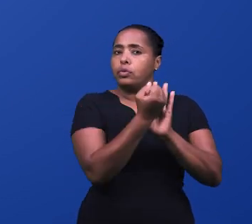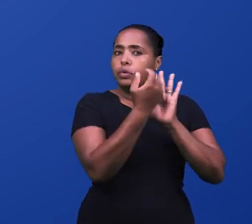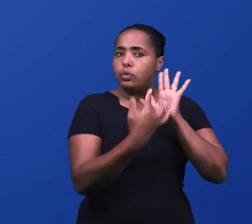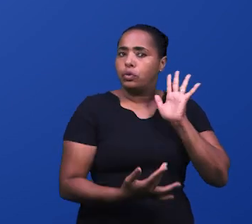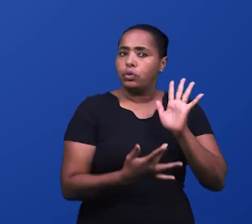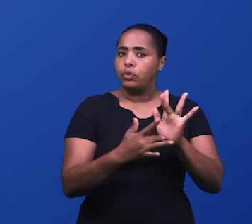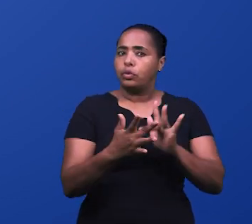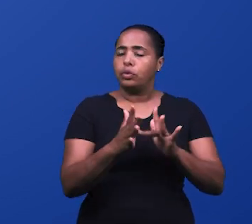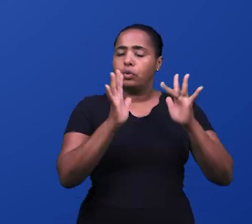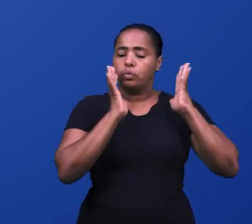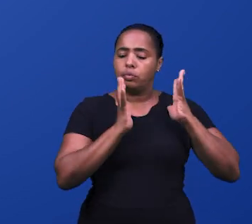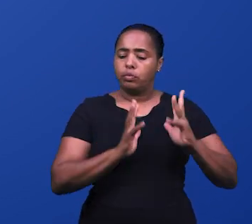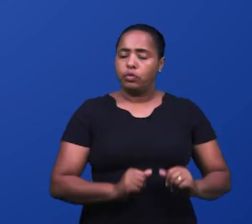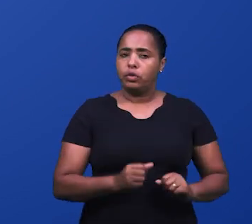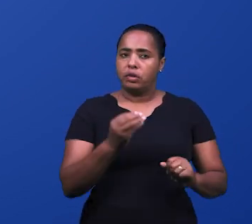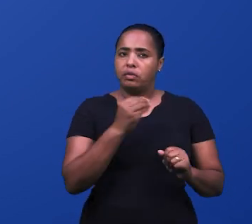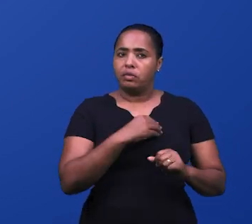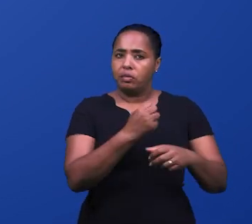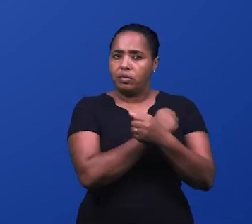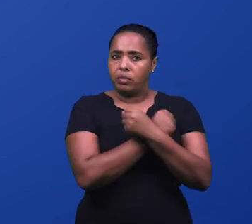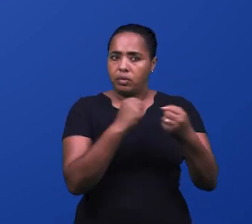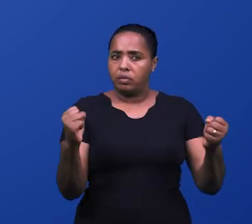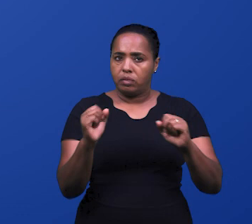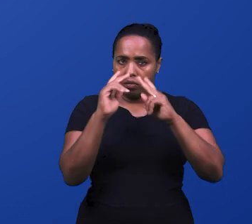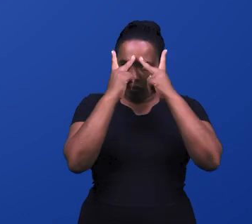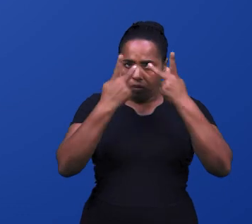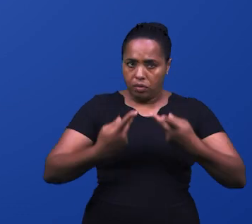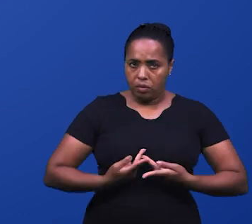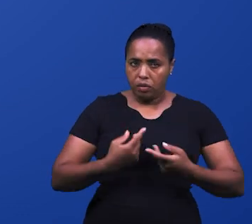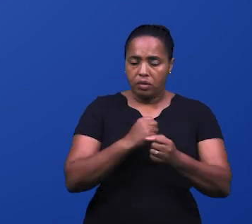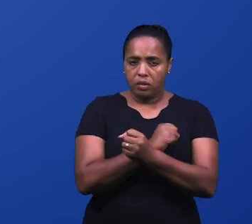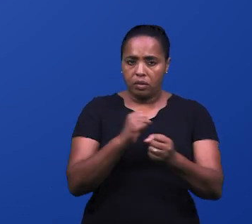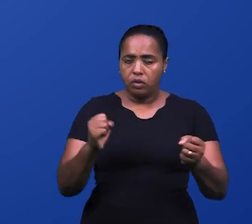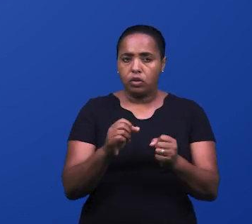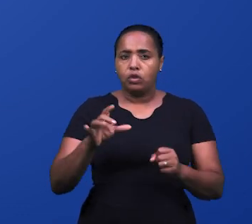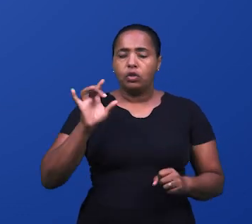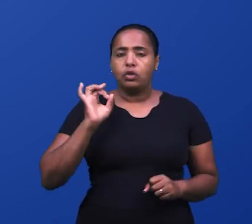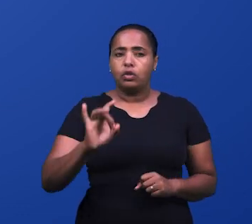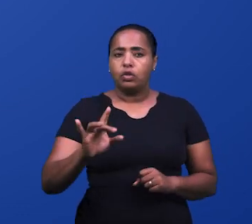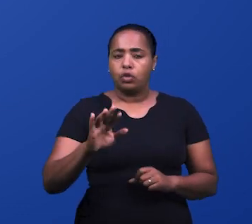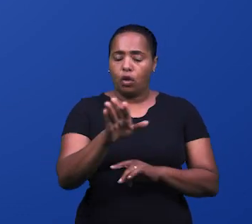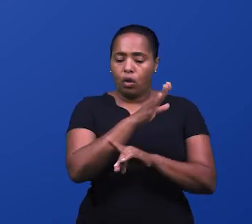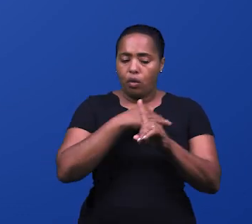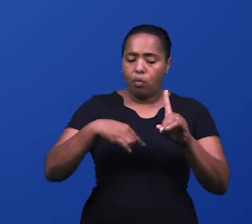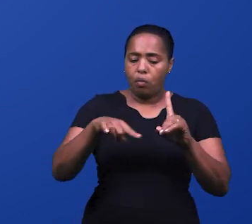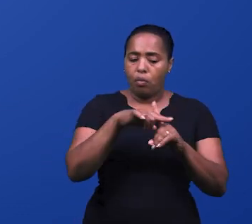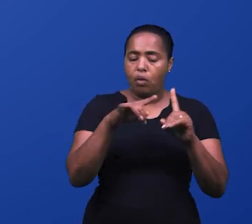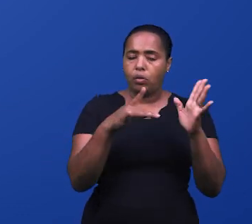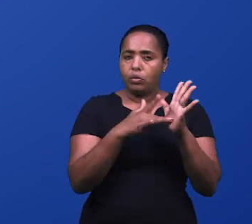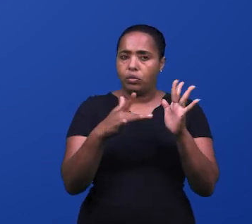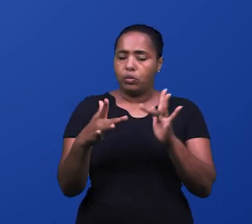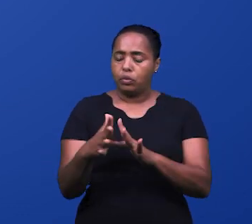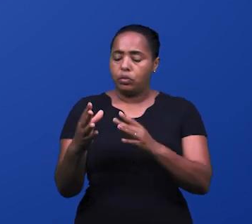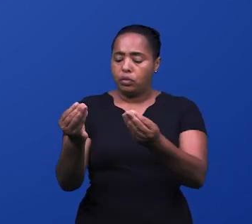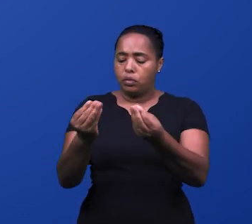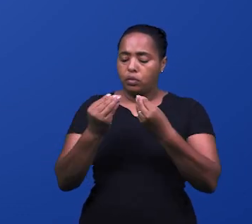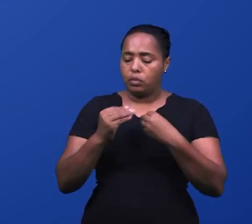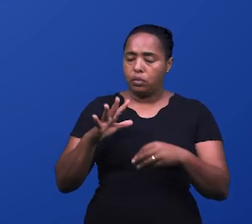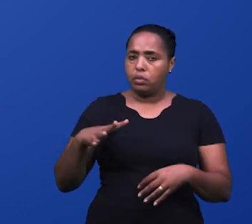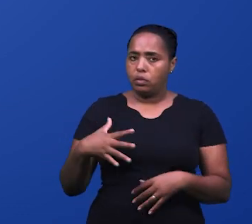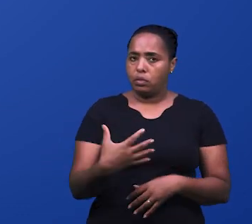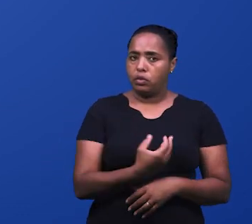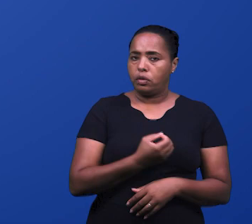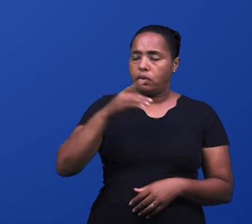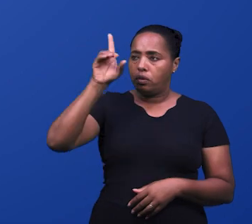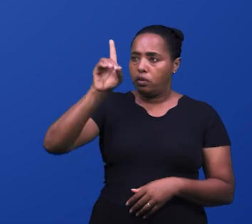pecados, restaurar a comunhão e libertar o homem. Só o sacrifício de Cristo Jesus nos trouxe a salvação e o